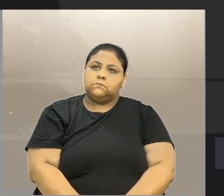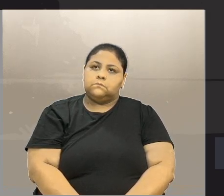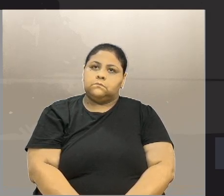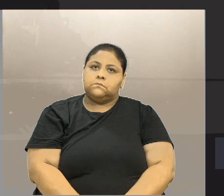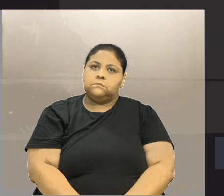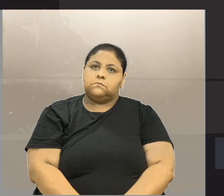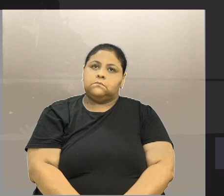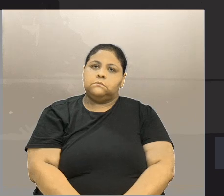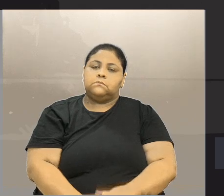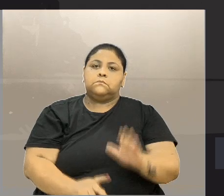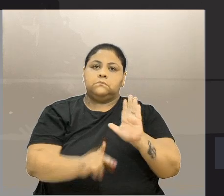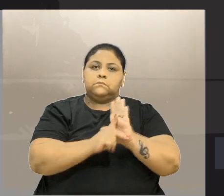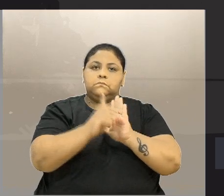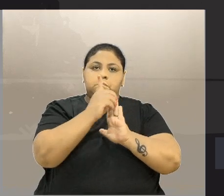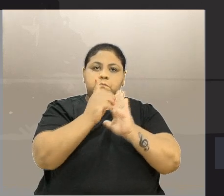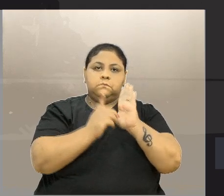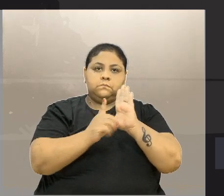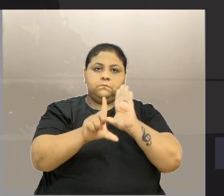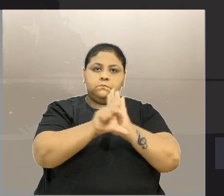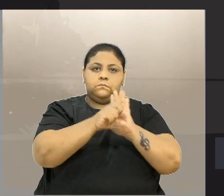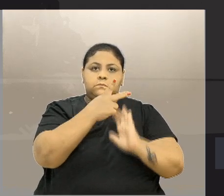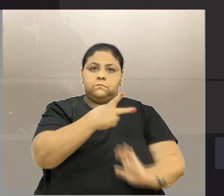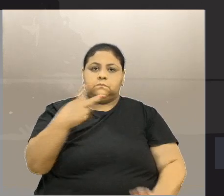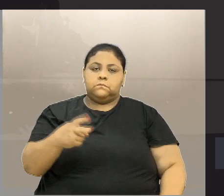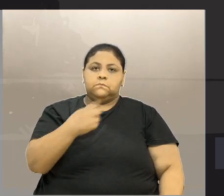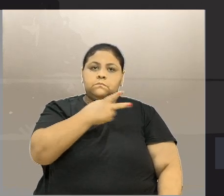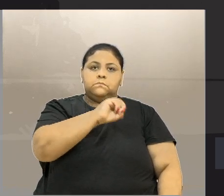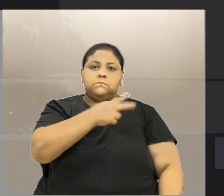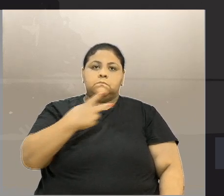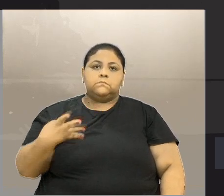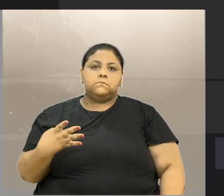O projeto de decreto legislativo 22/2024